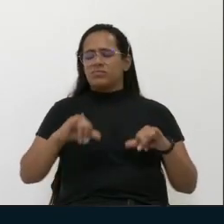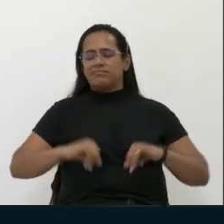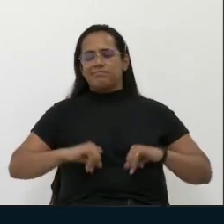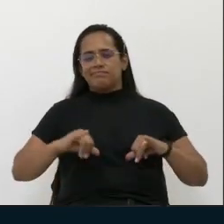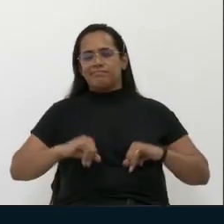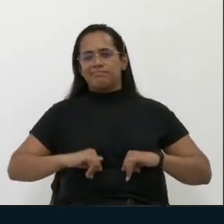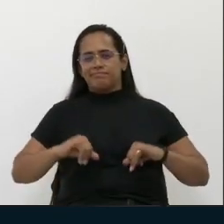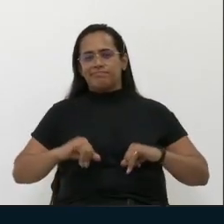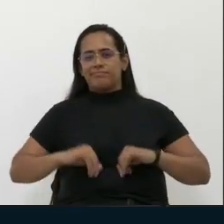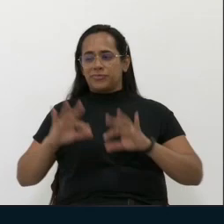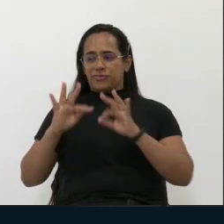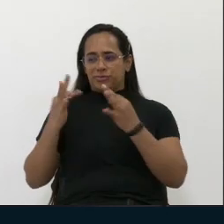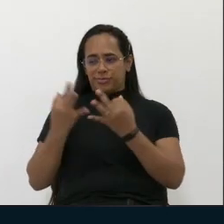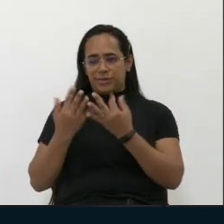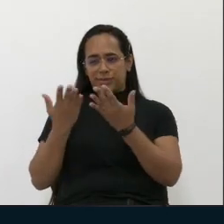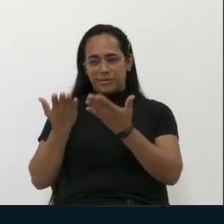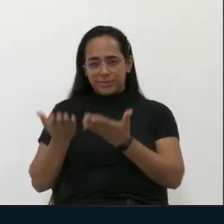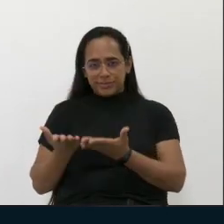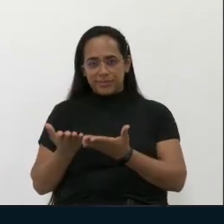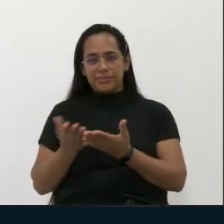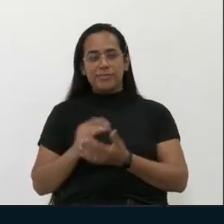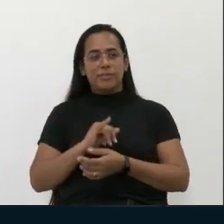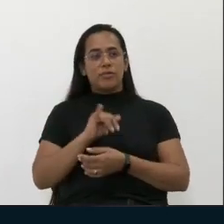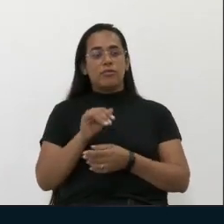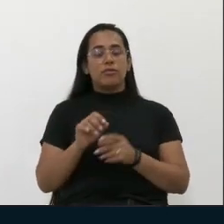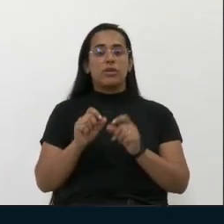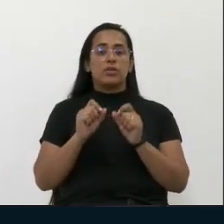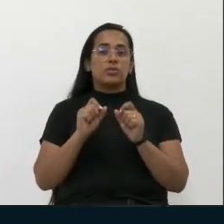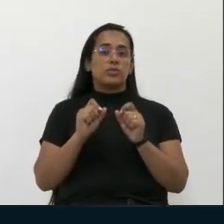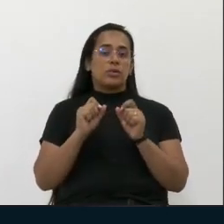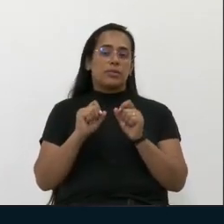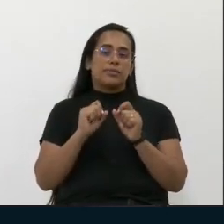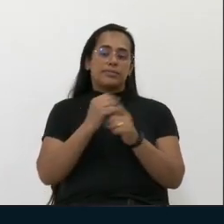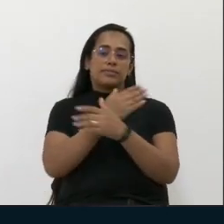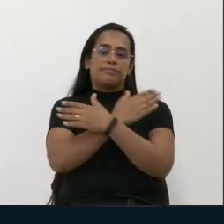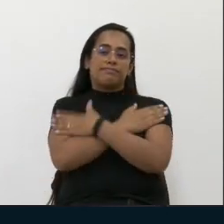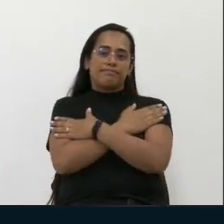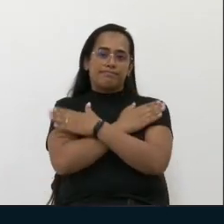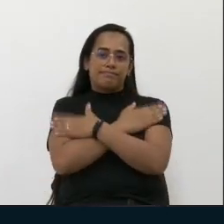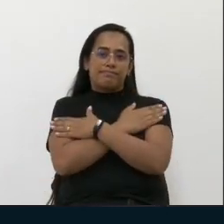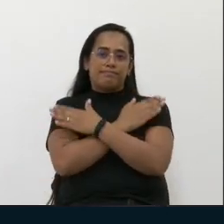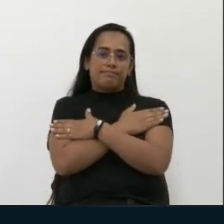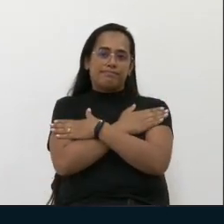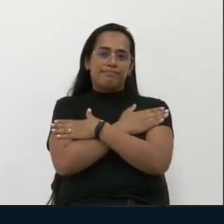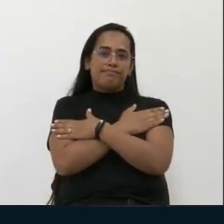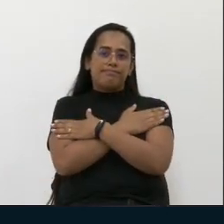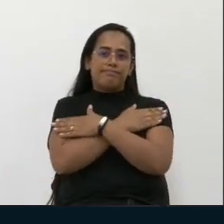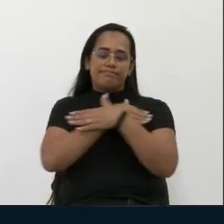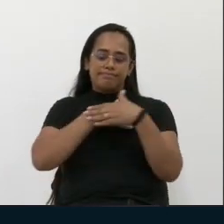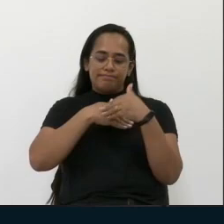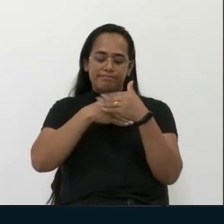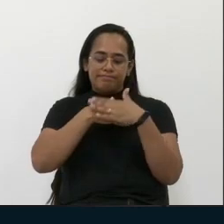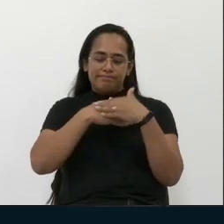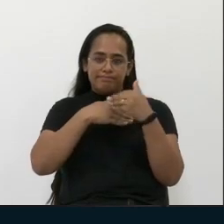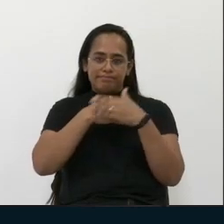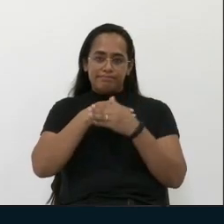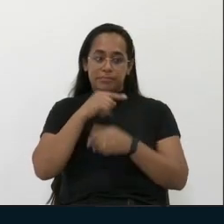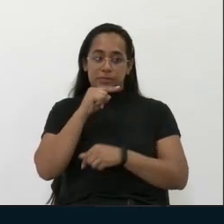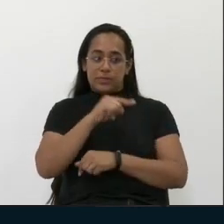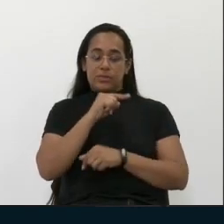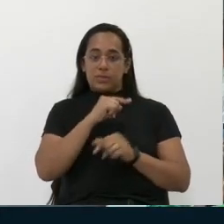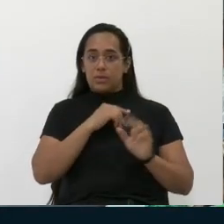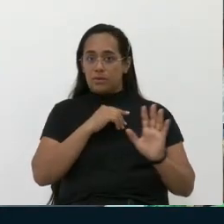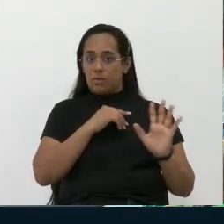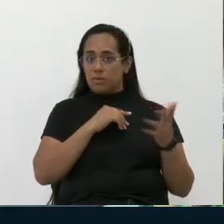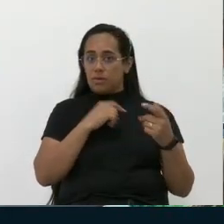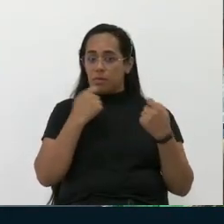meu abraço afetuoso e dizer que esse crime tem que ser apurado.